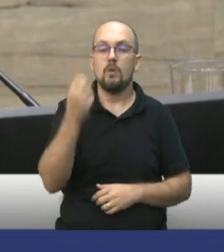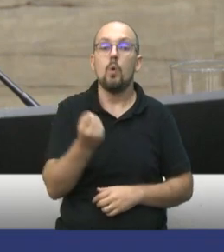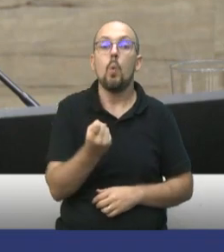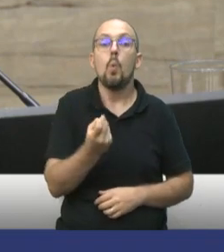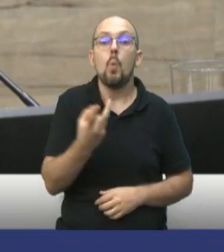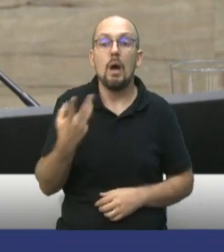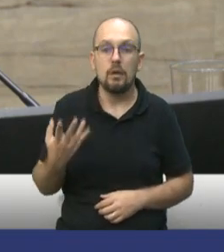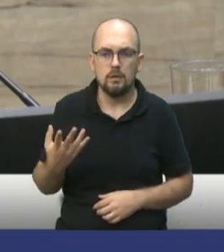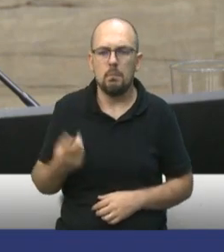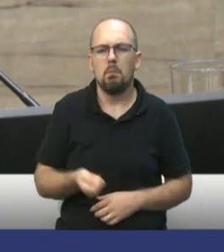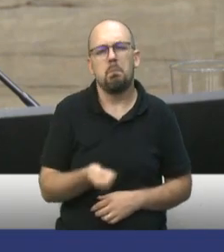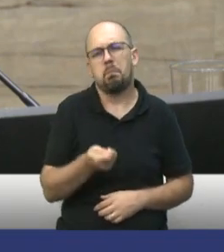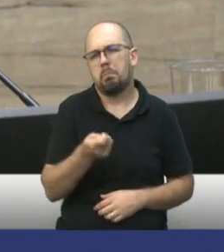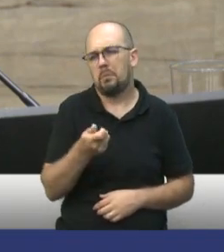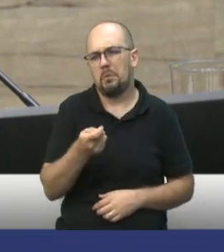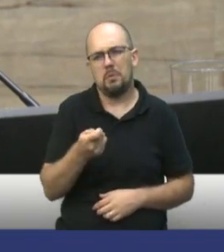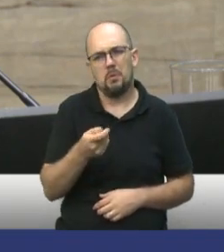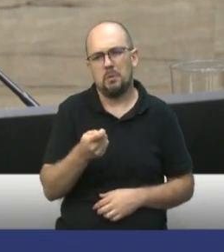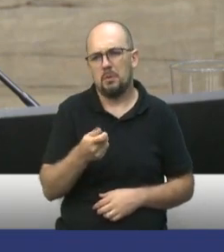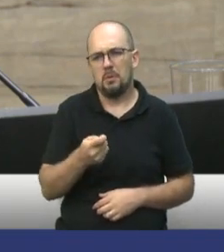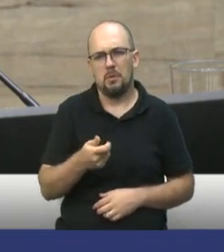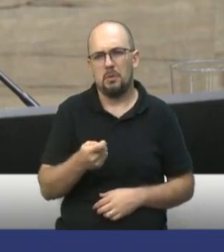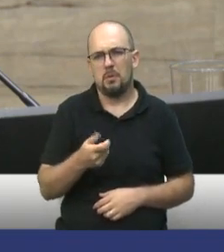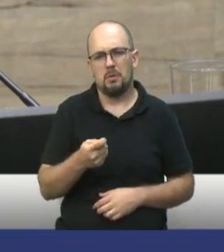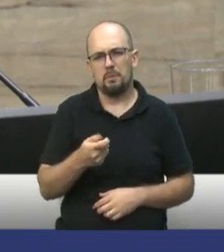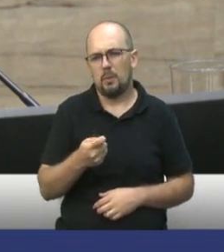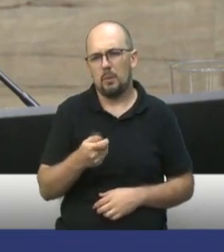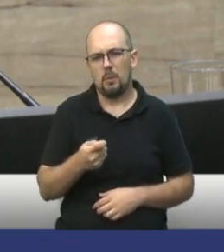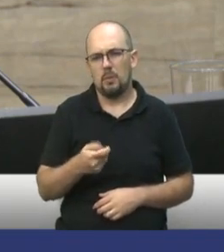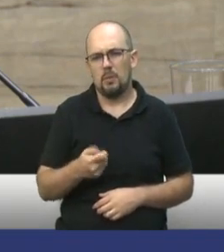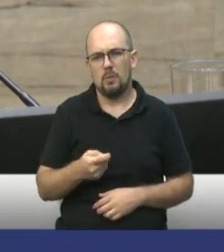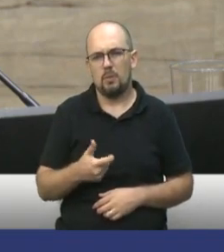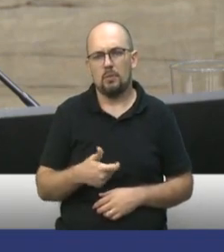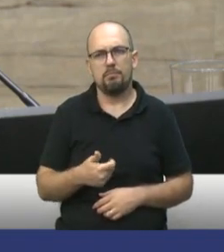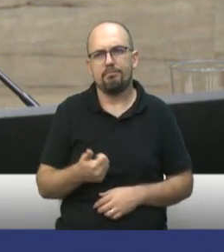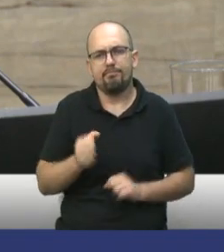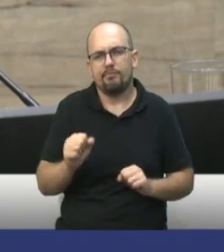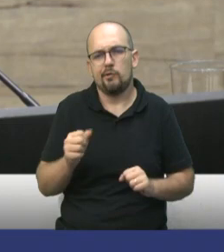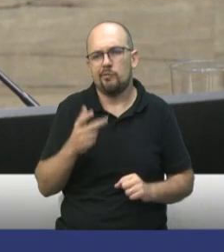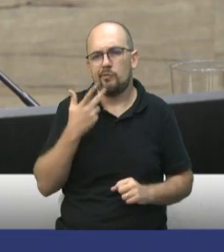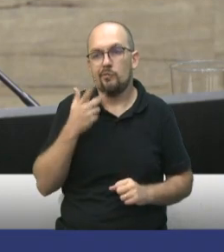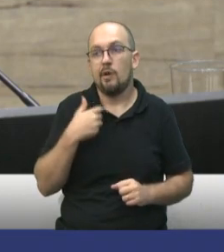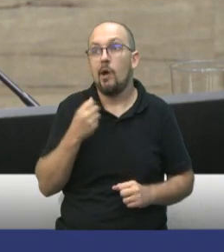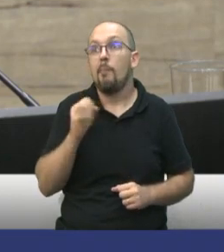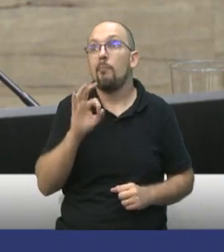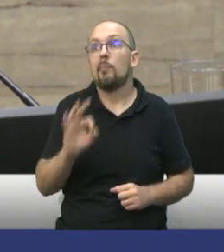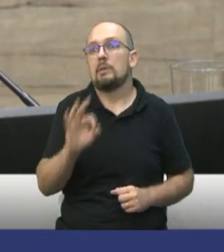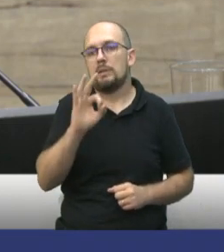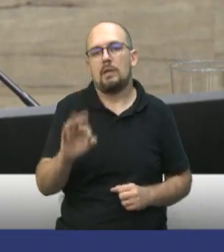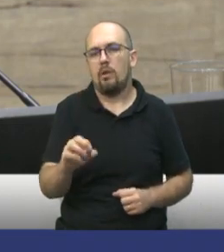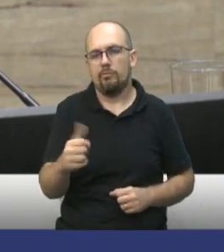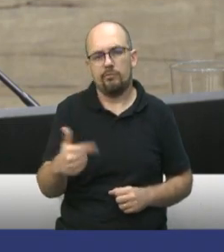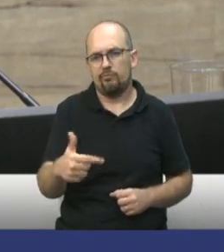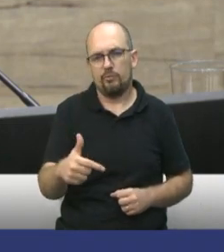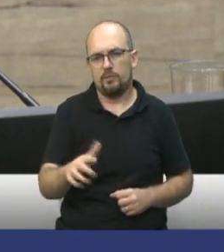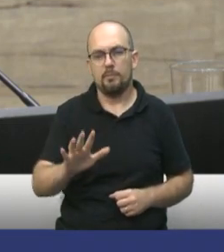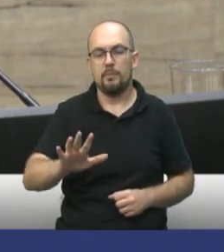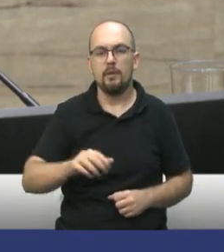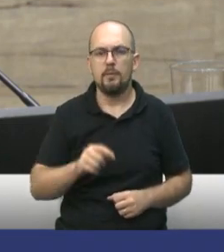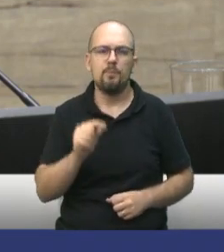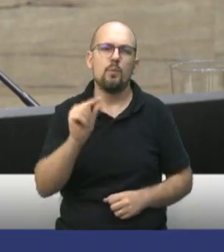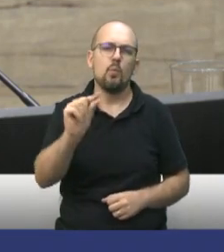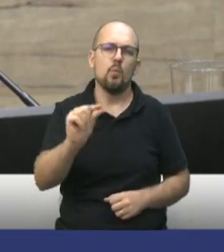participaram? Foi muito acanhado, como ele falou, foi acanhadíssimo. Podemos dizer assim, não vamos nem colocar em percentual, tá? Mas foi muito